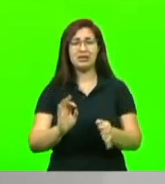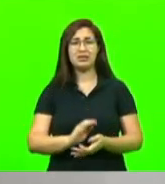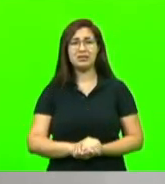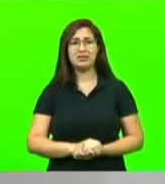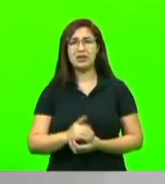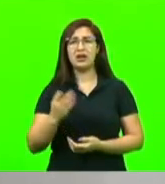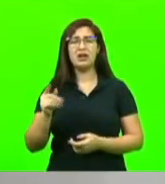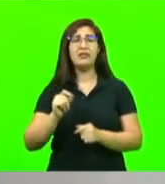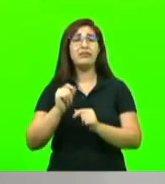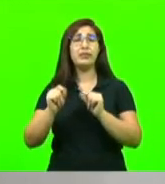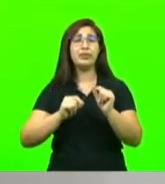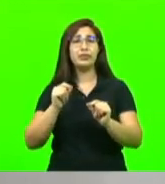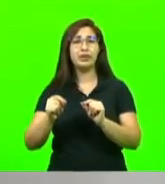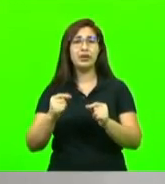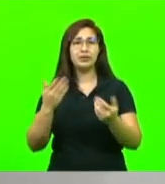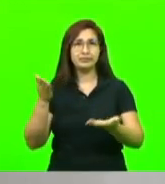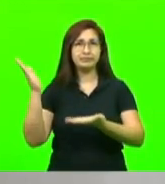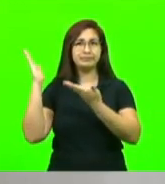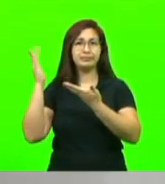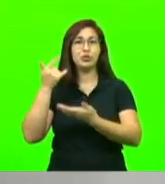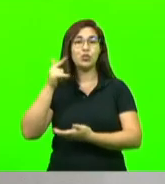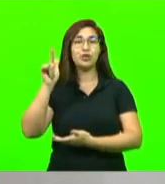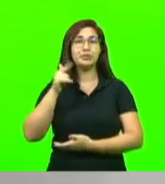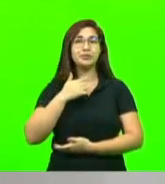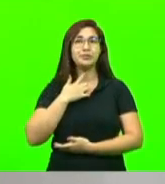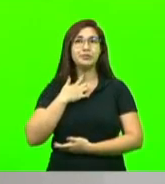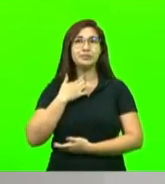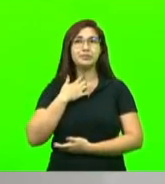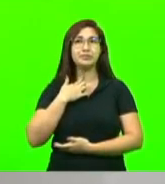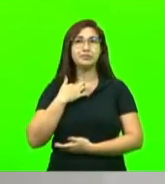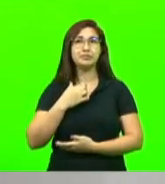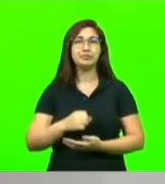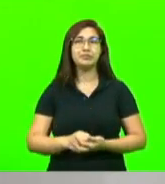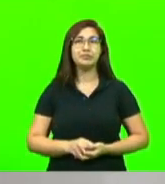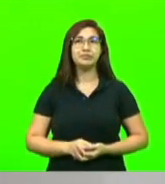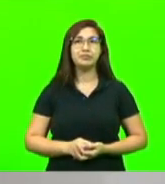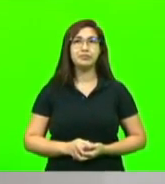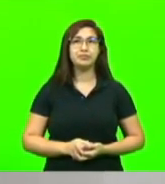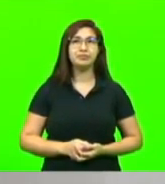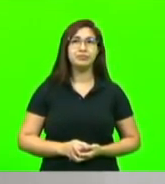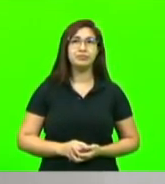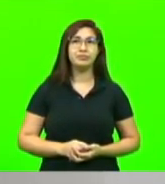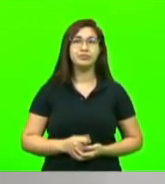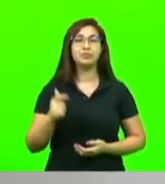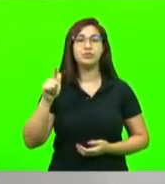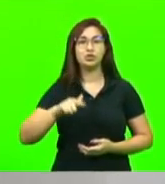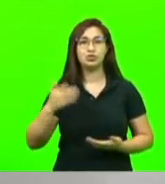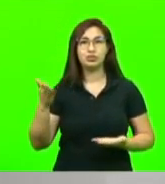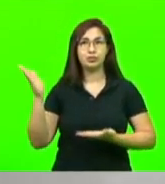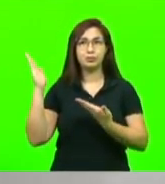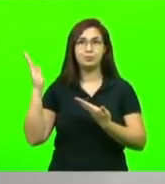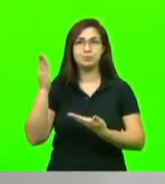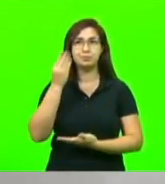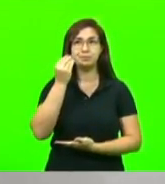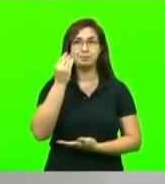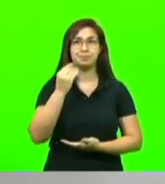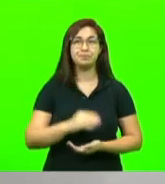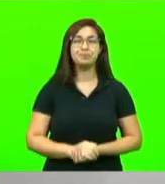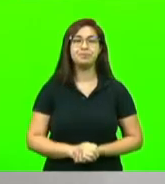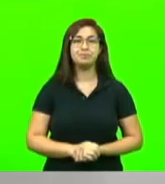governo faz? Mostra a imagem de novo, por favor. Por favor, mostra novamente a imagem. O governo sai por